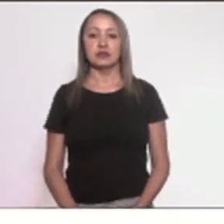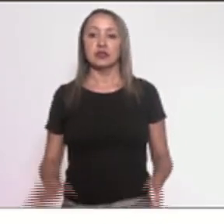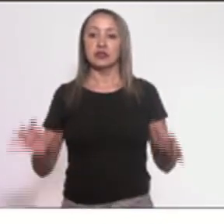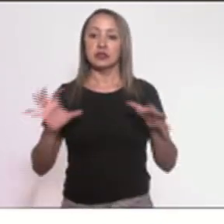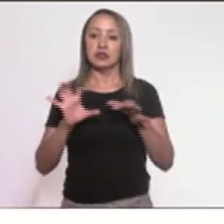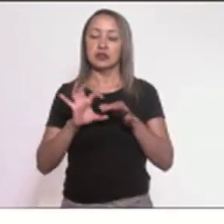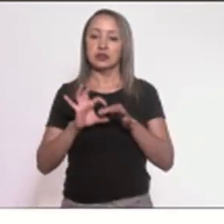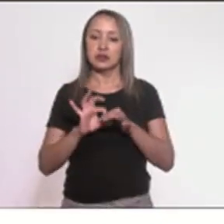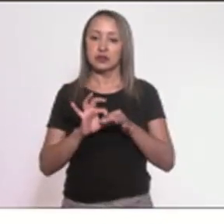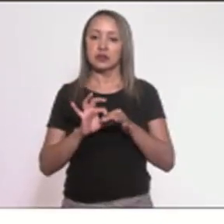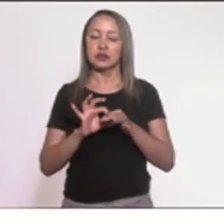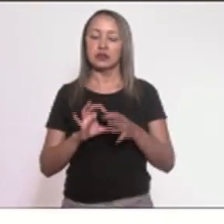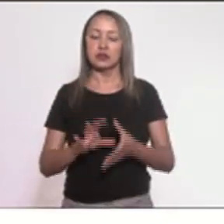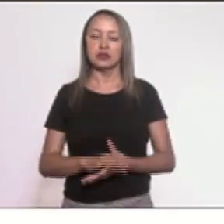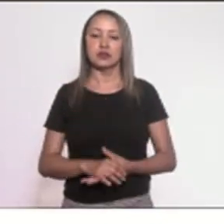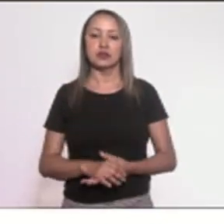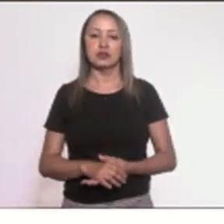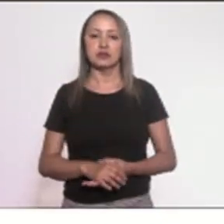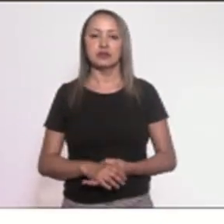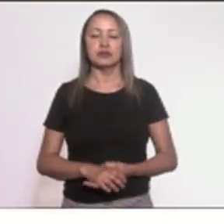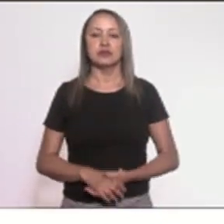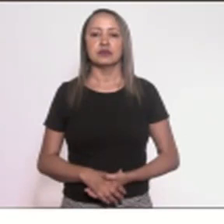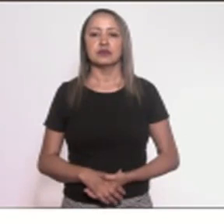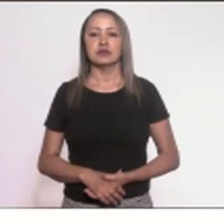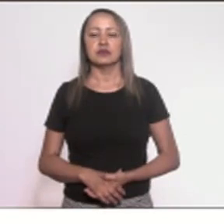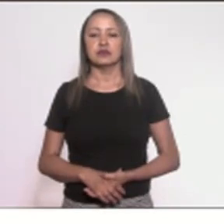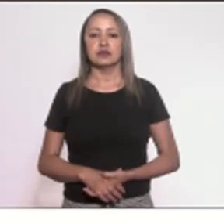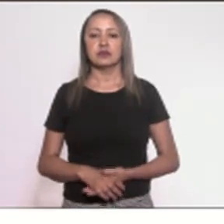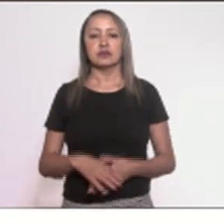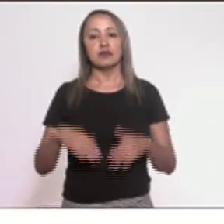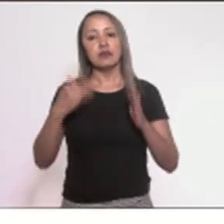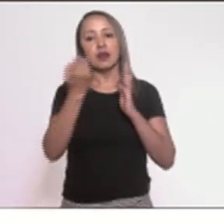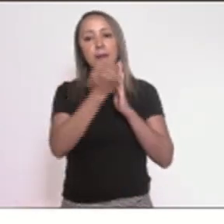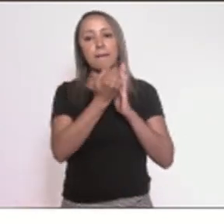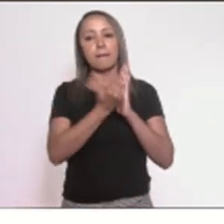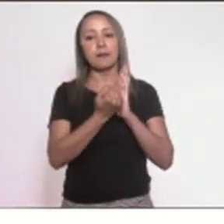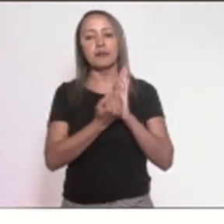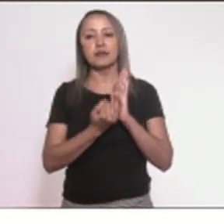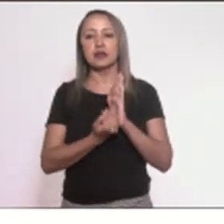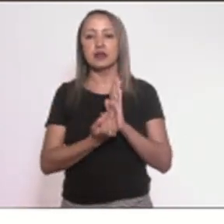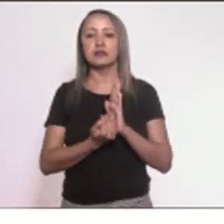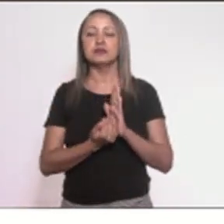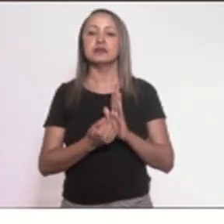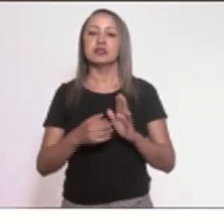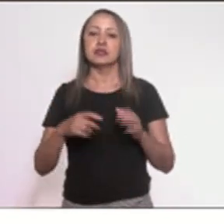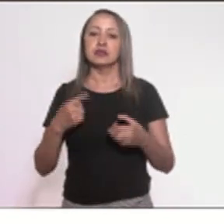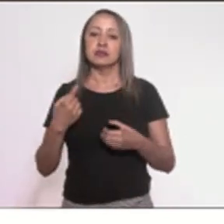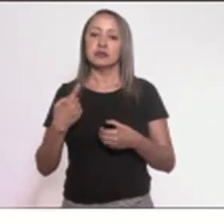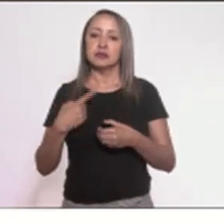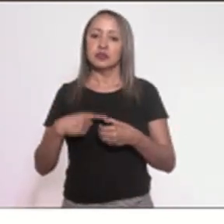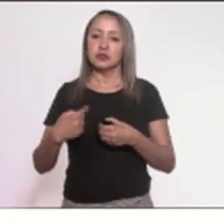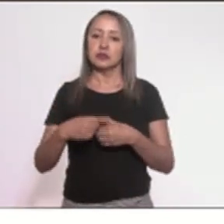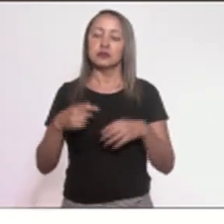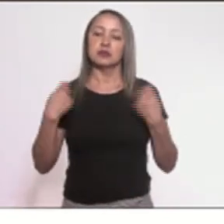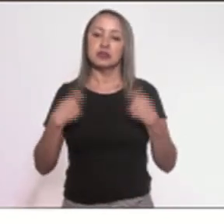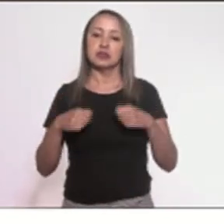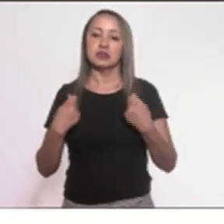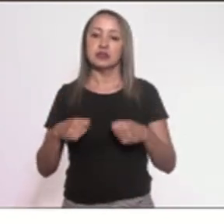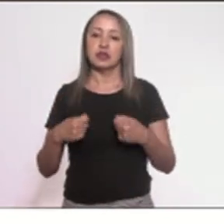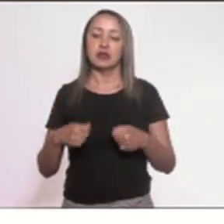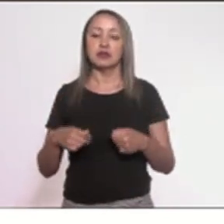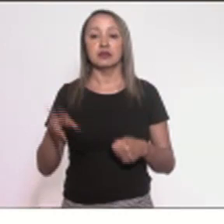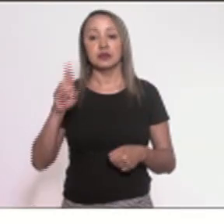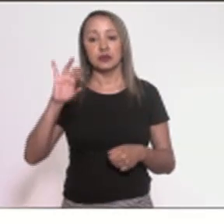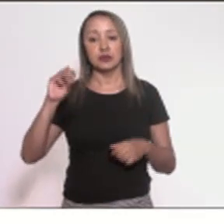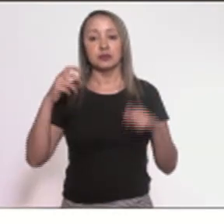pactuaram diversas metas que o Estado devia cumprir para sair da crise.